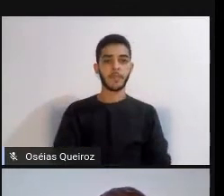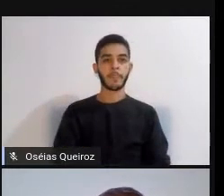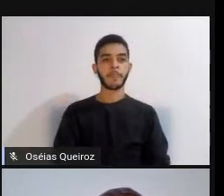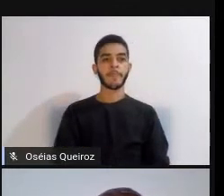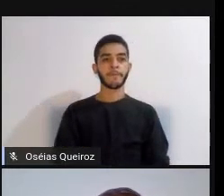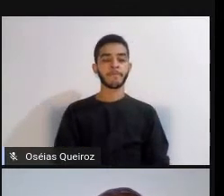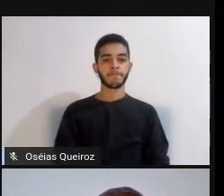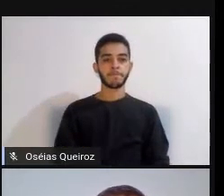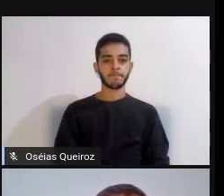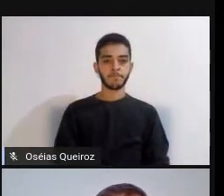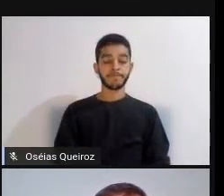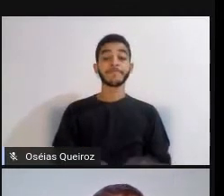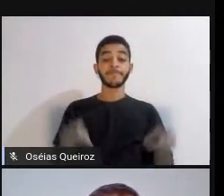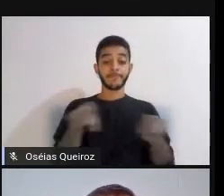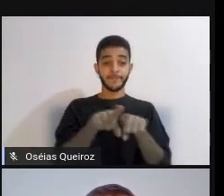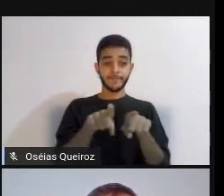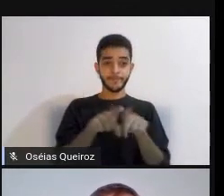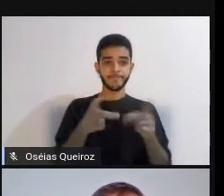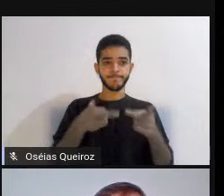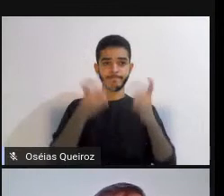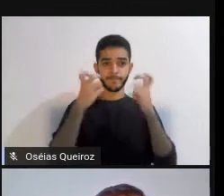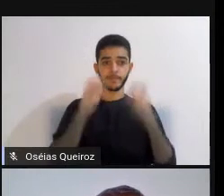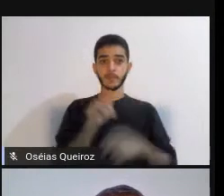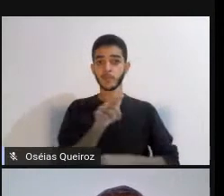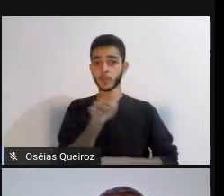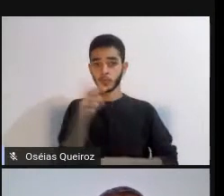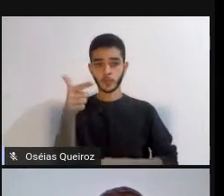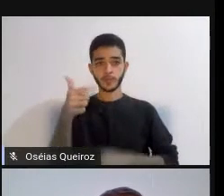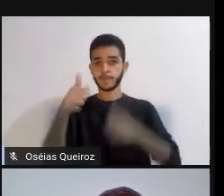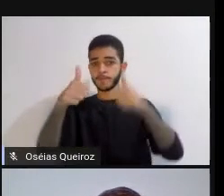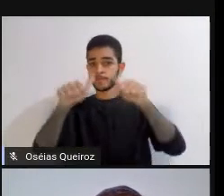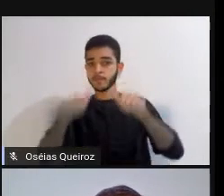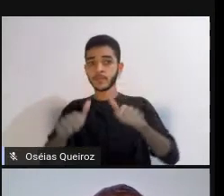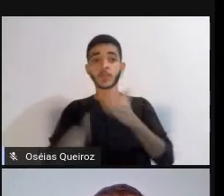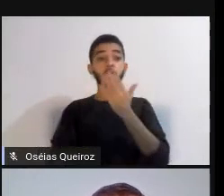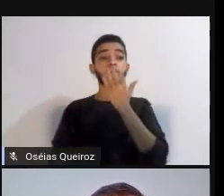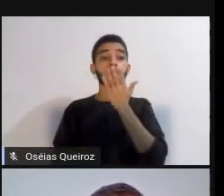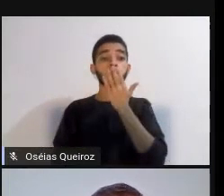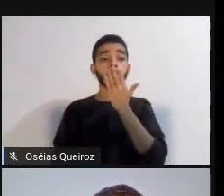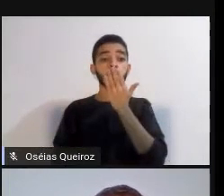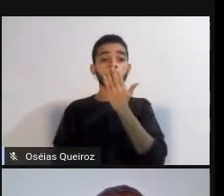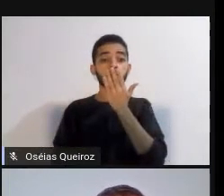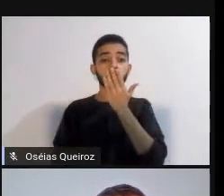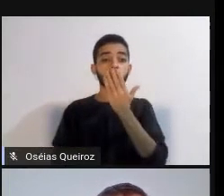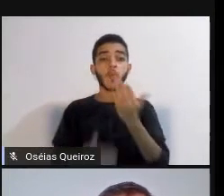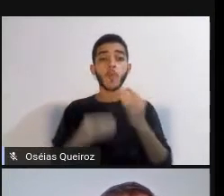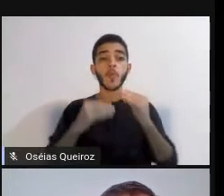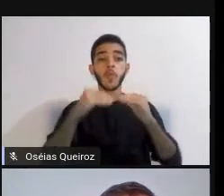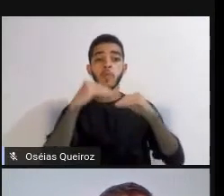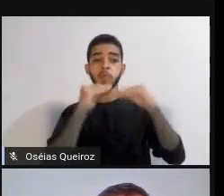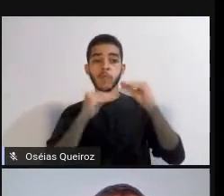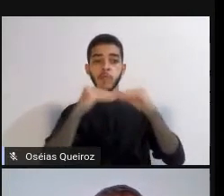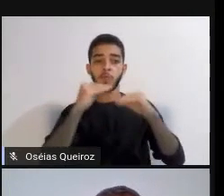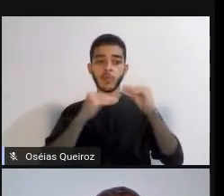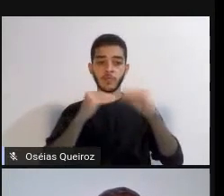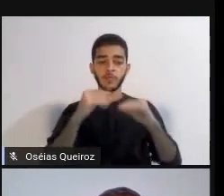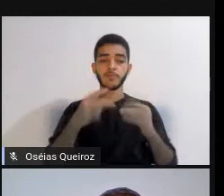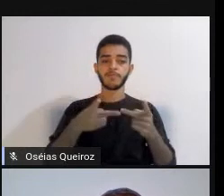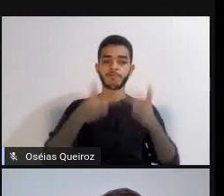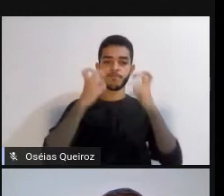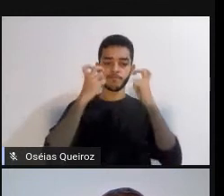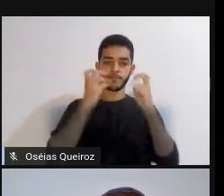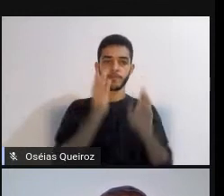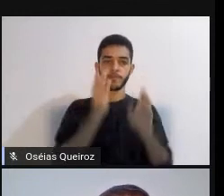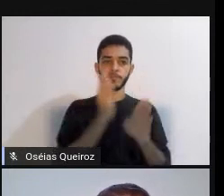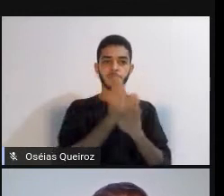Foi também observado uma outra variável, que era a cor desse material plástico. Nós observamos que a grande